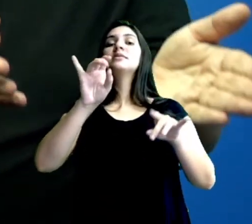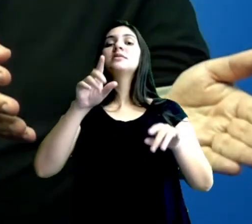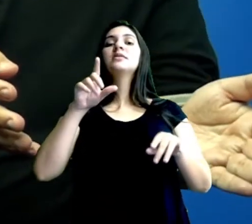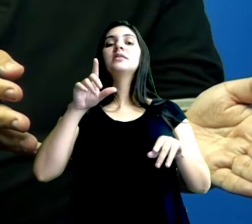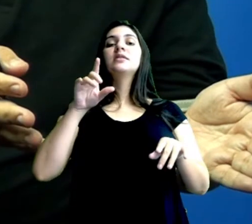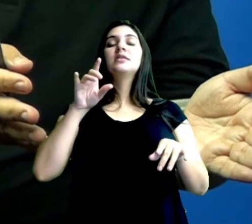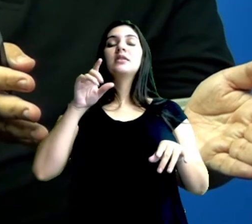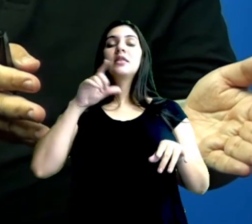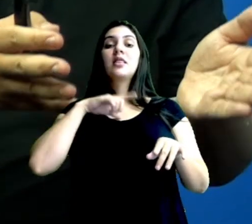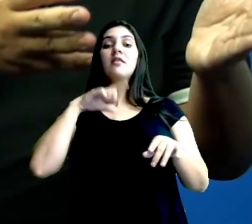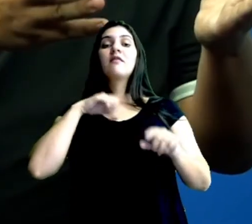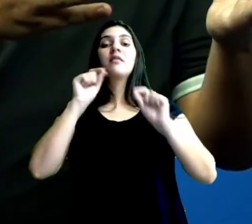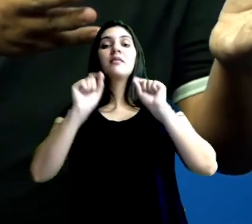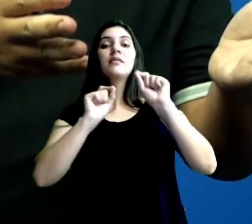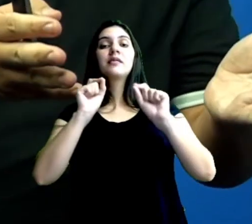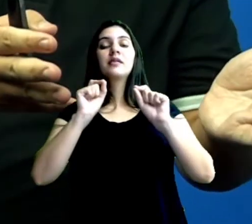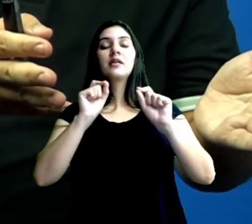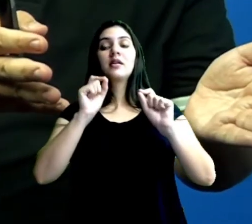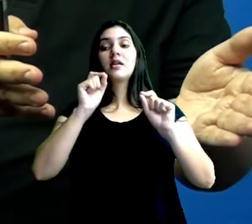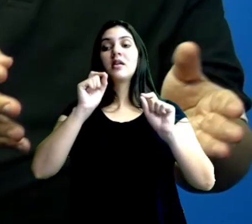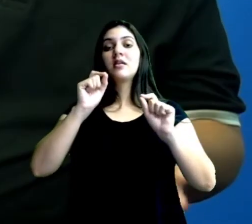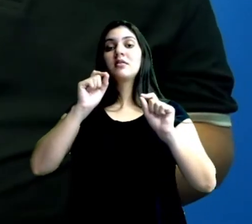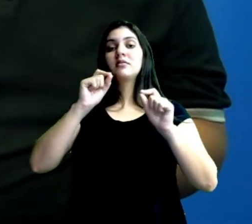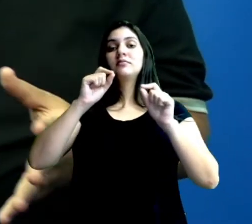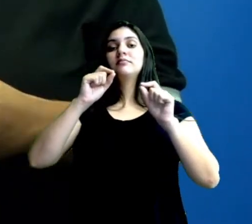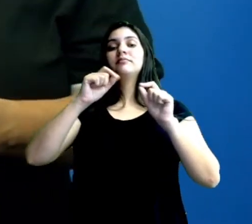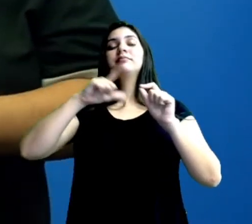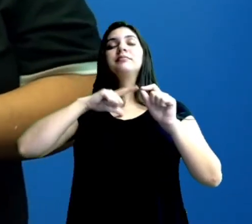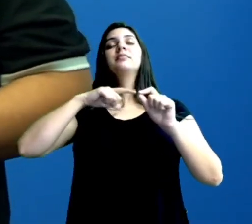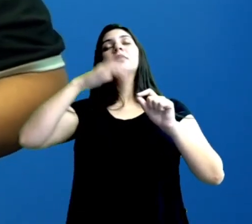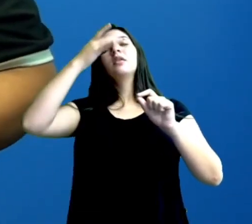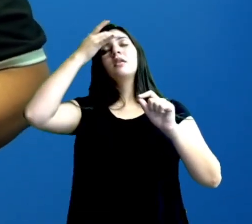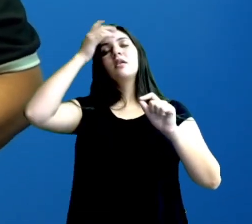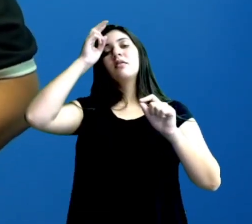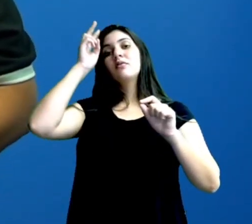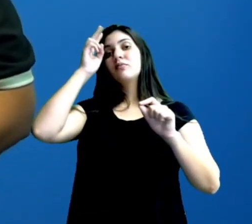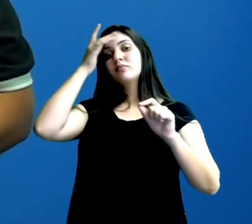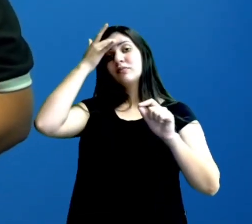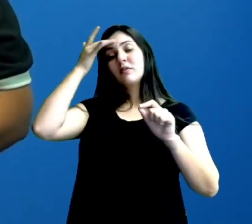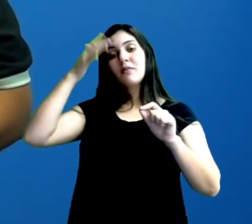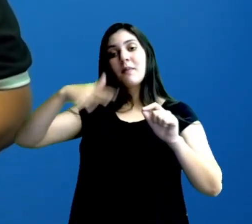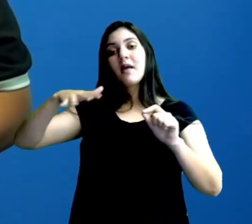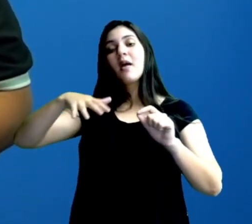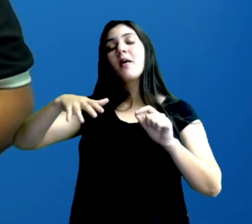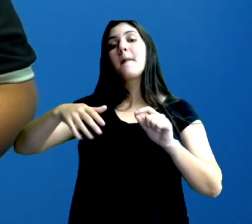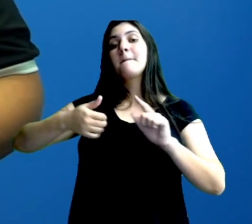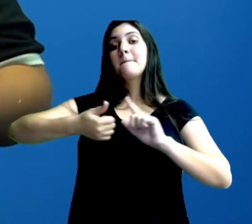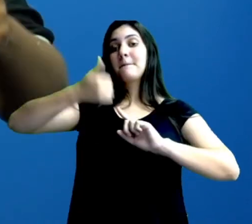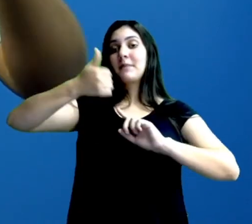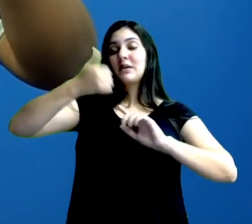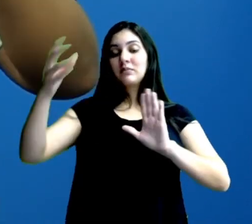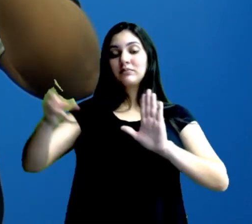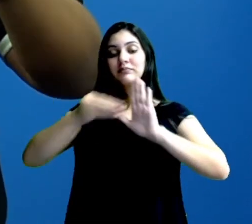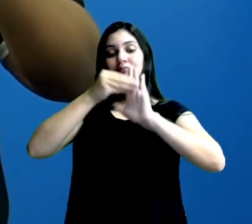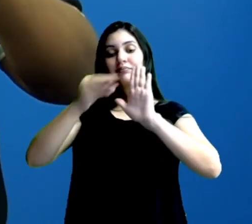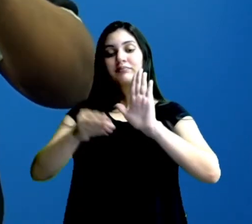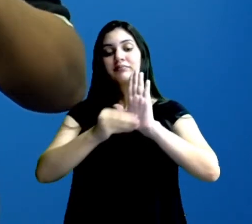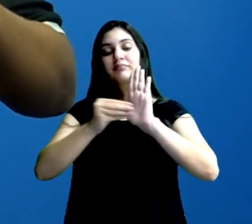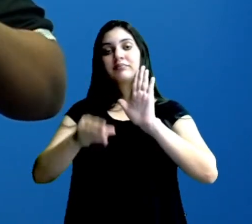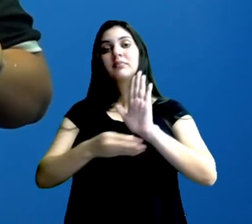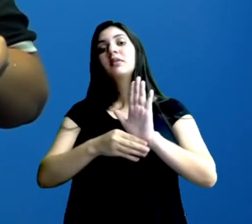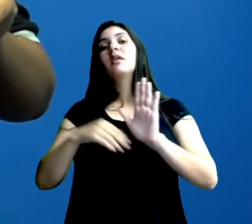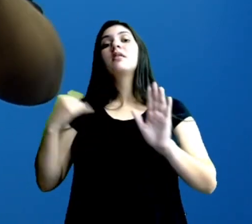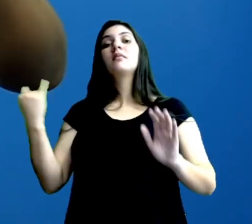tiver esses elementos principais inseridos neles, tá bom, gente? Então, é muito importante